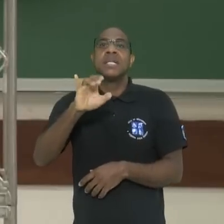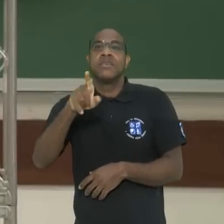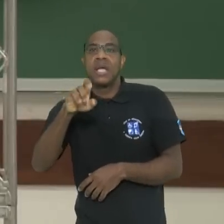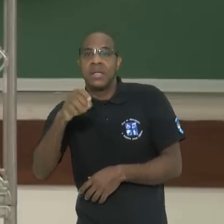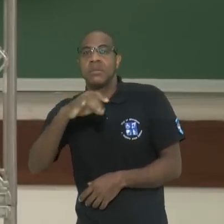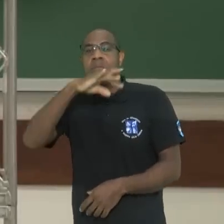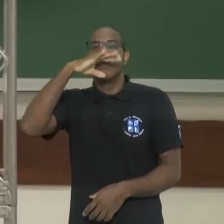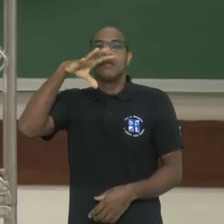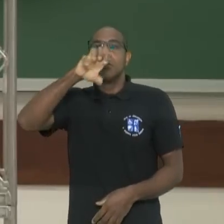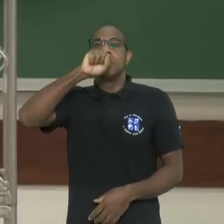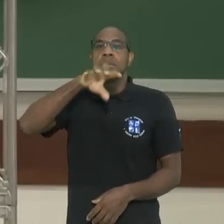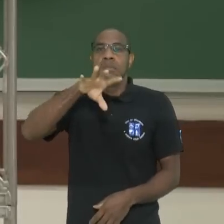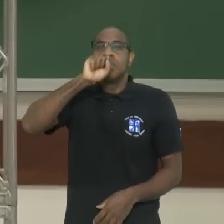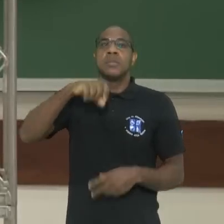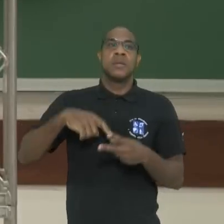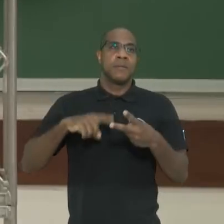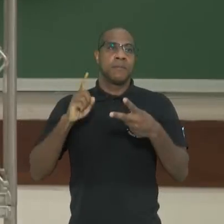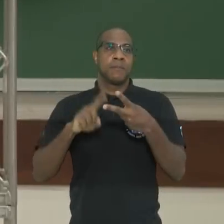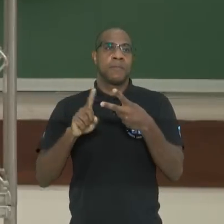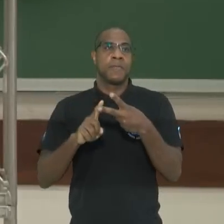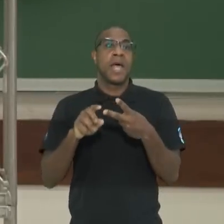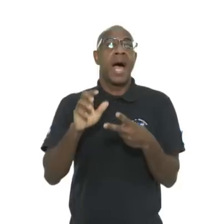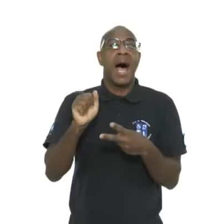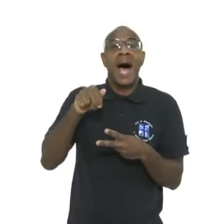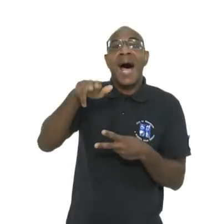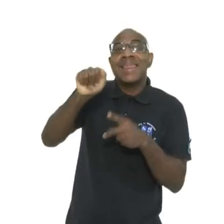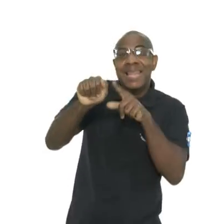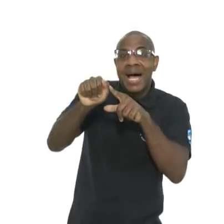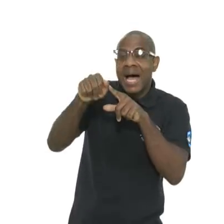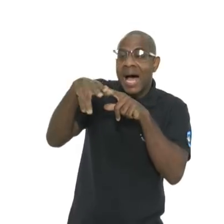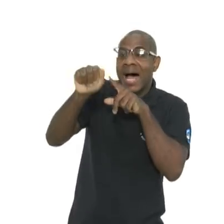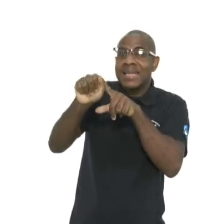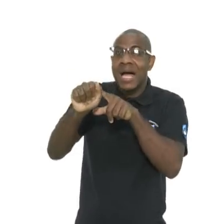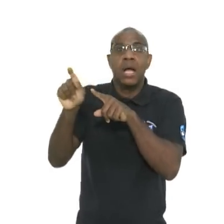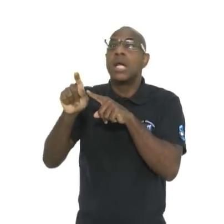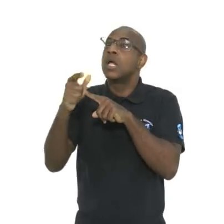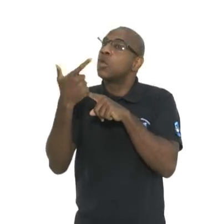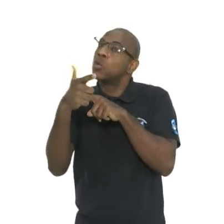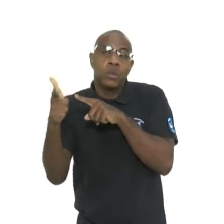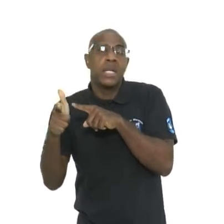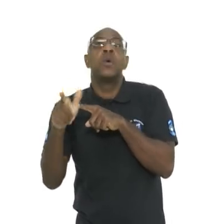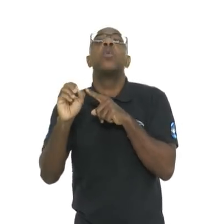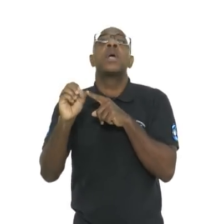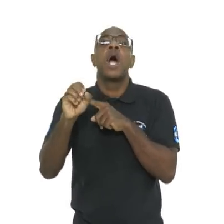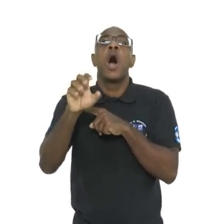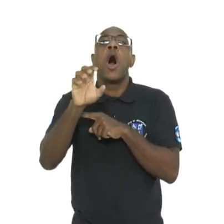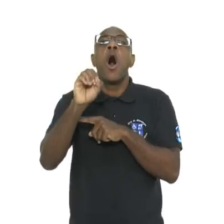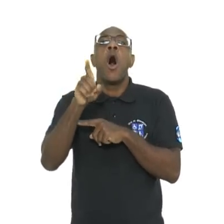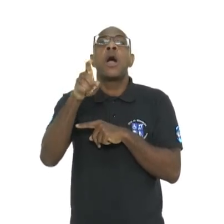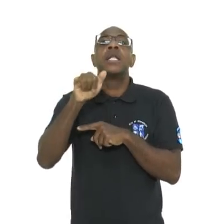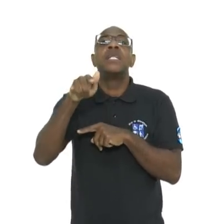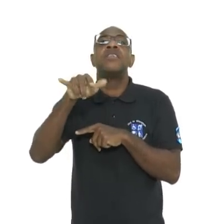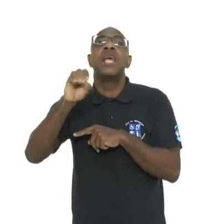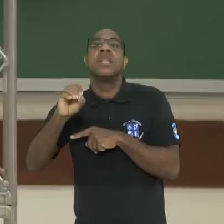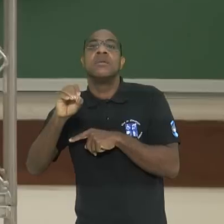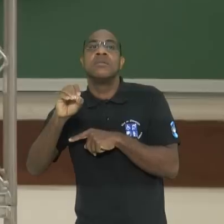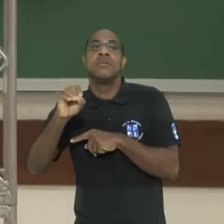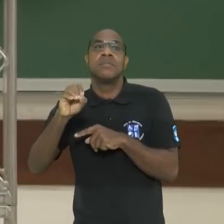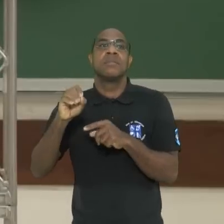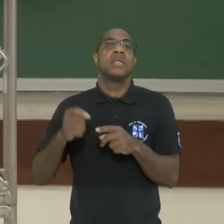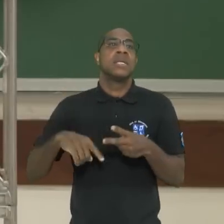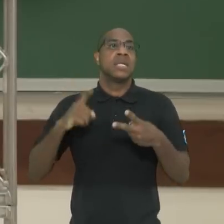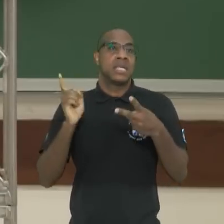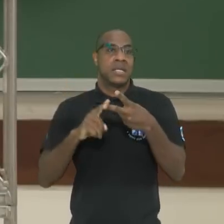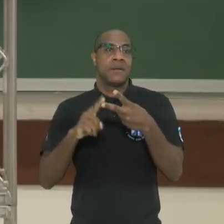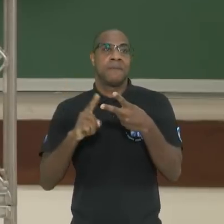anaeróbicas. A significa não oxigênio. E aí elas fazem o processo de